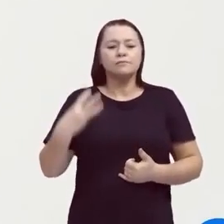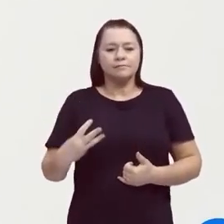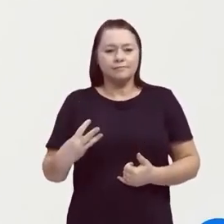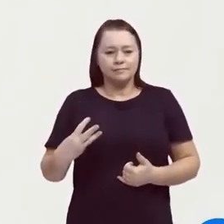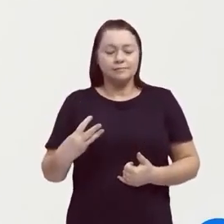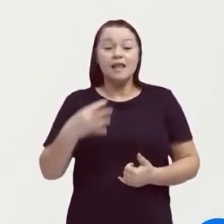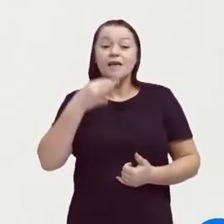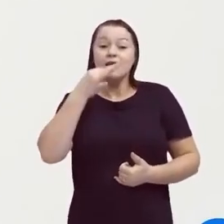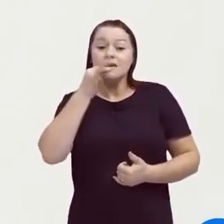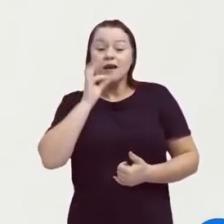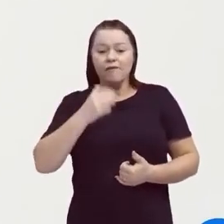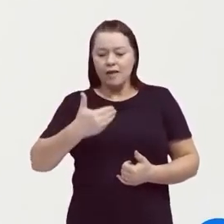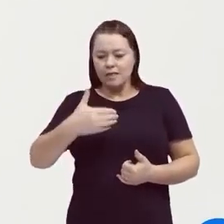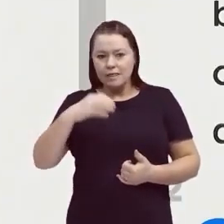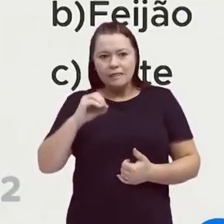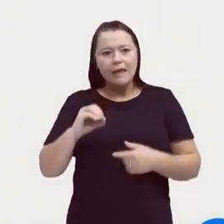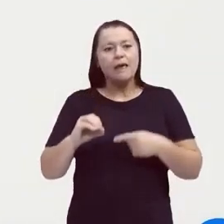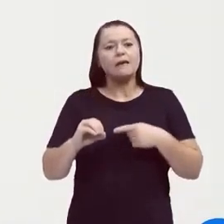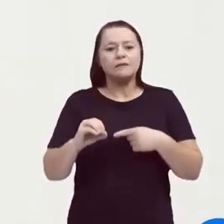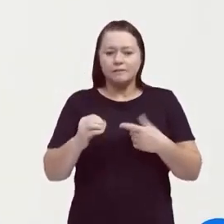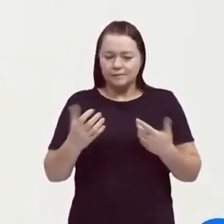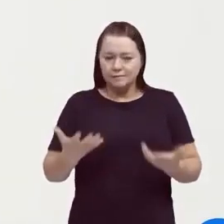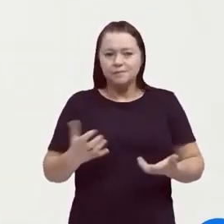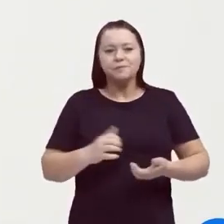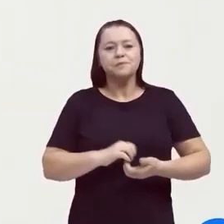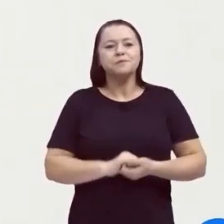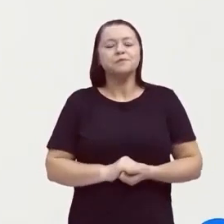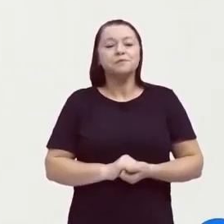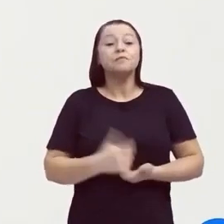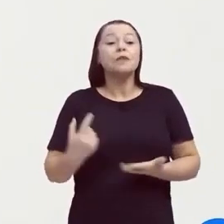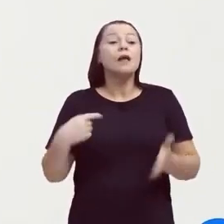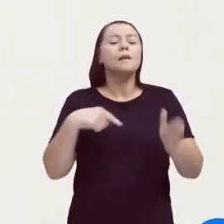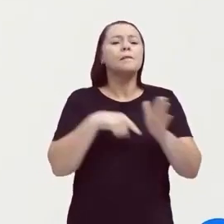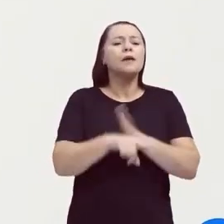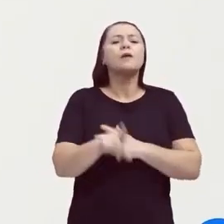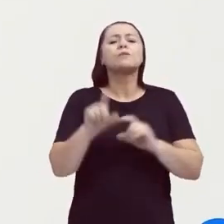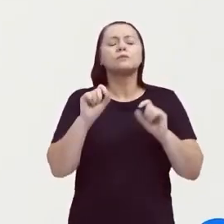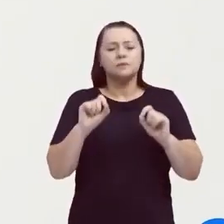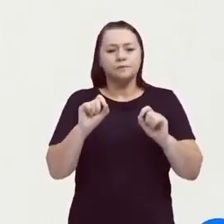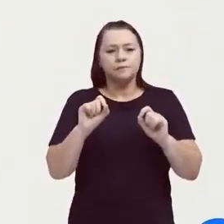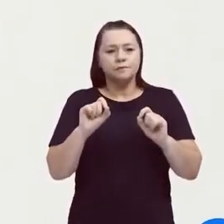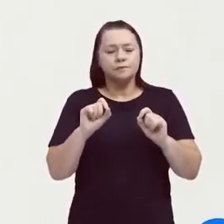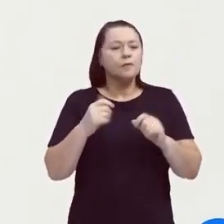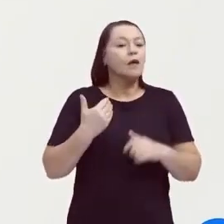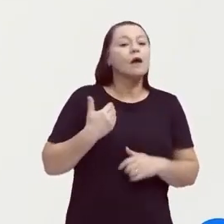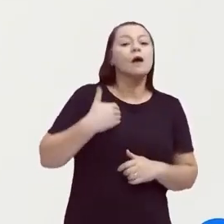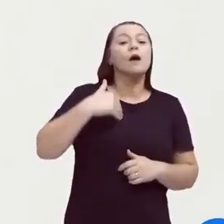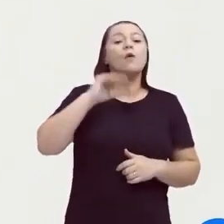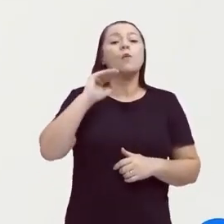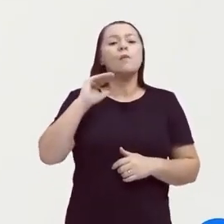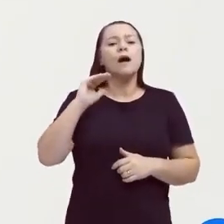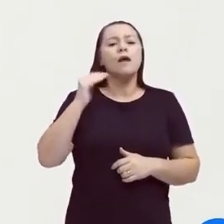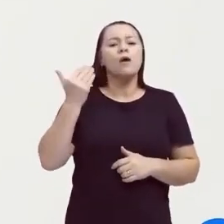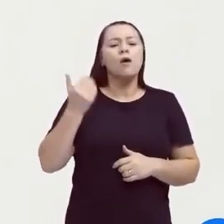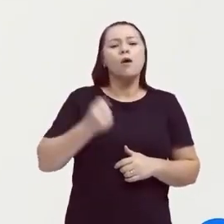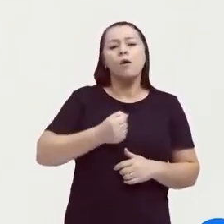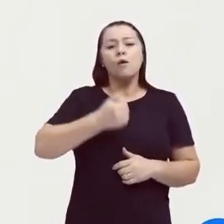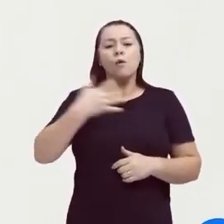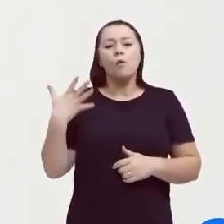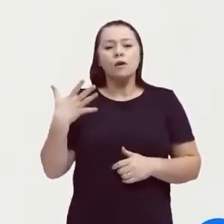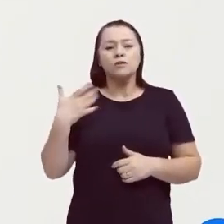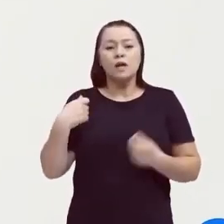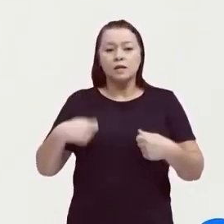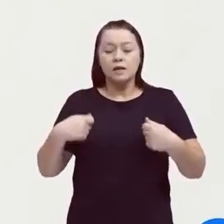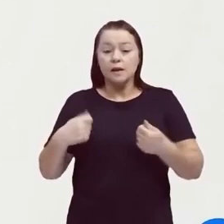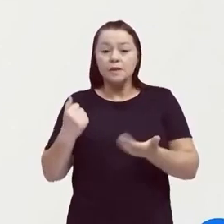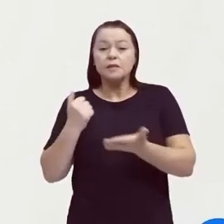e café, 10 pacotes. Pergunta-se o seguinte: o maior número de pacotes a serem comprados será o